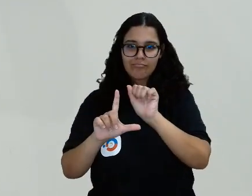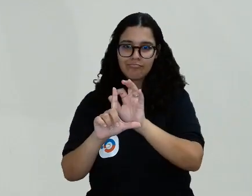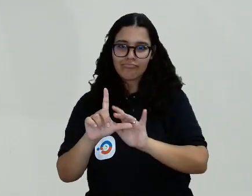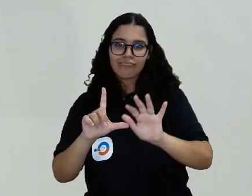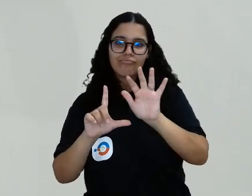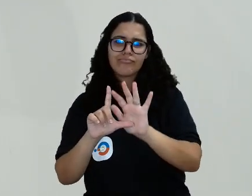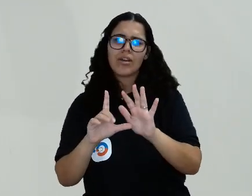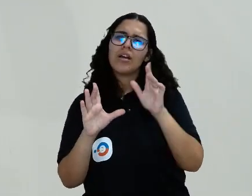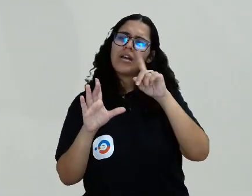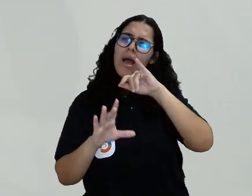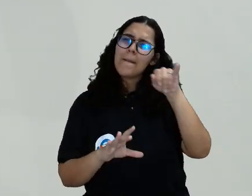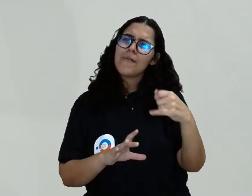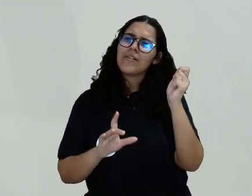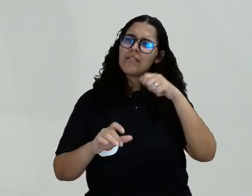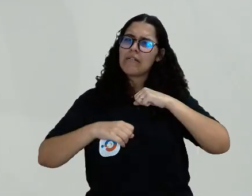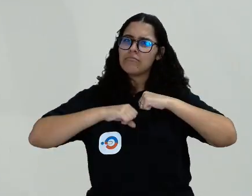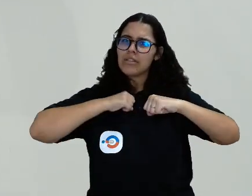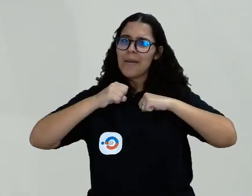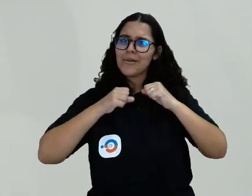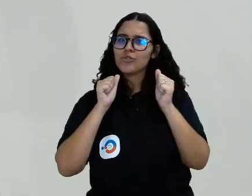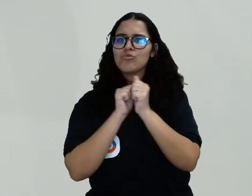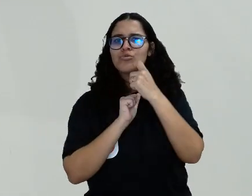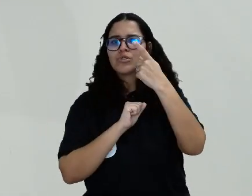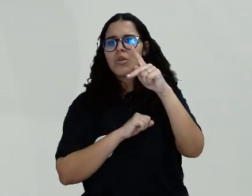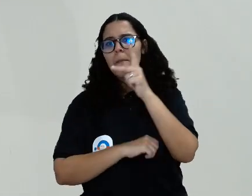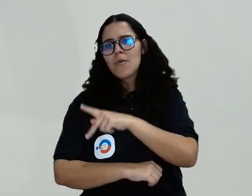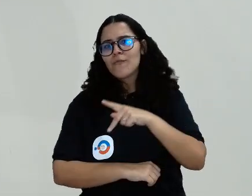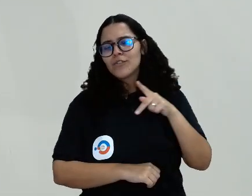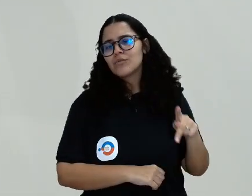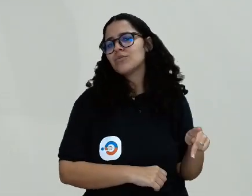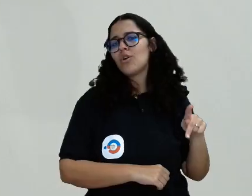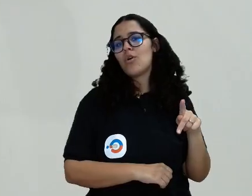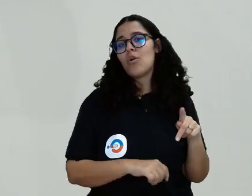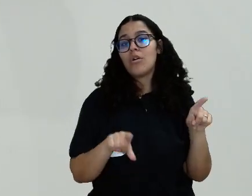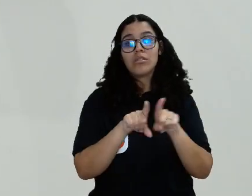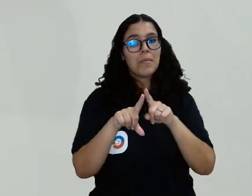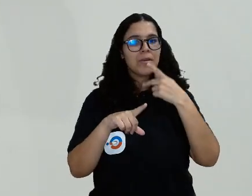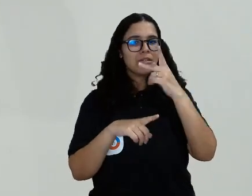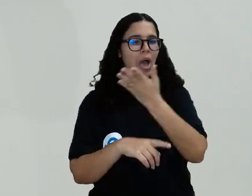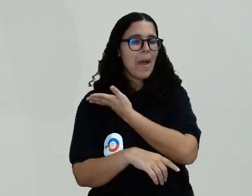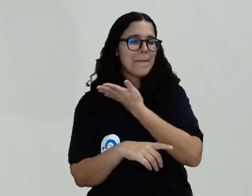debatam sobre o vídeo com o seu professor, sua professora e a sua